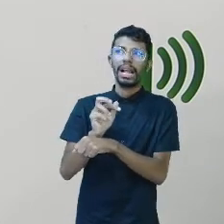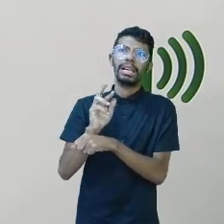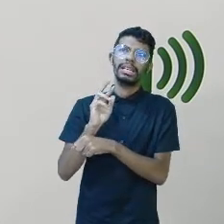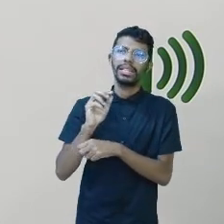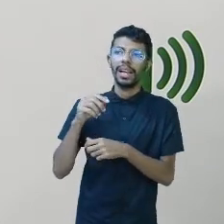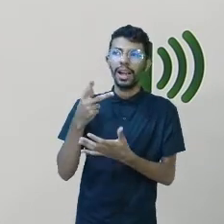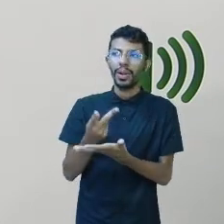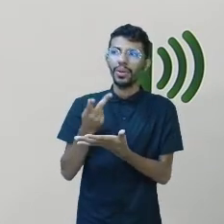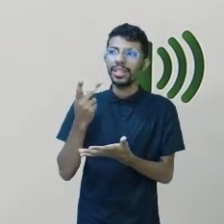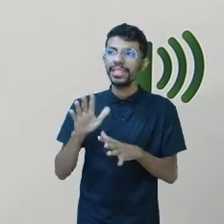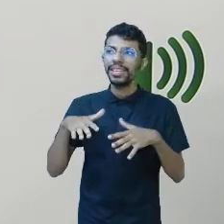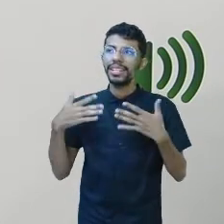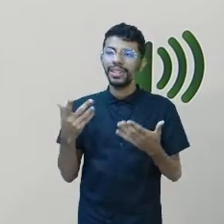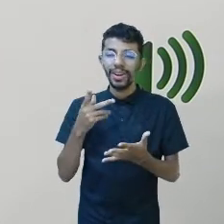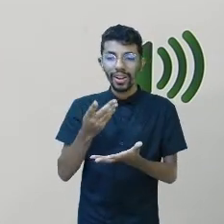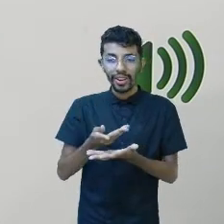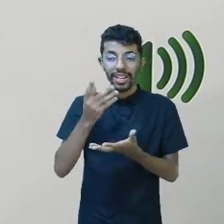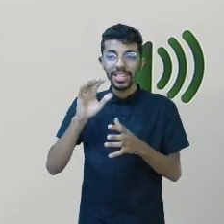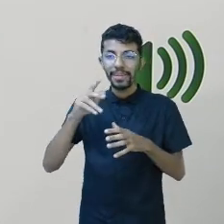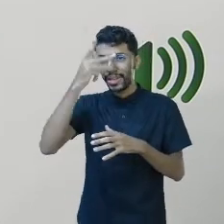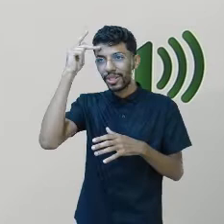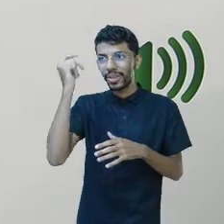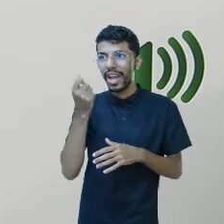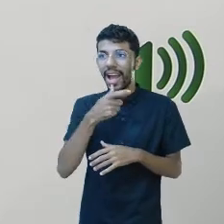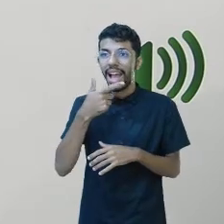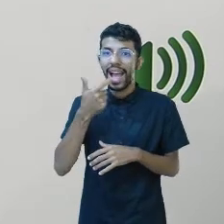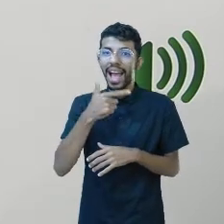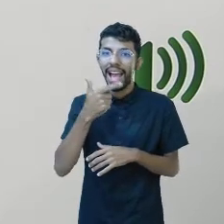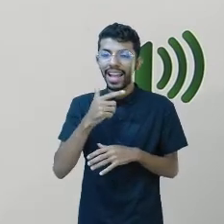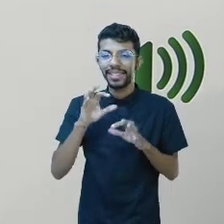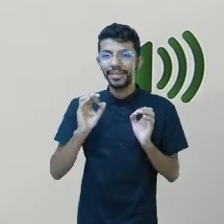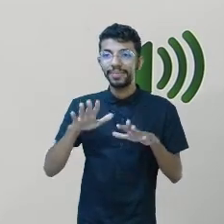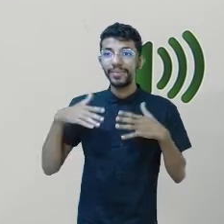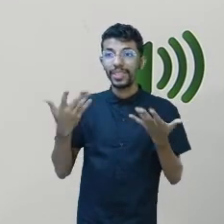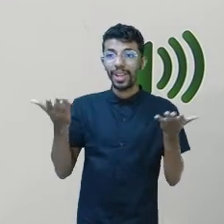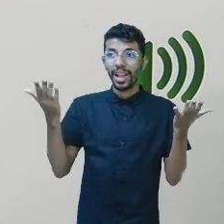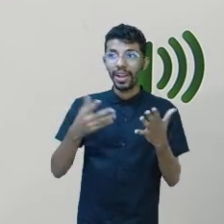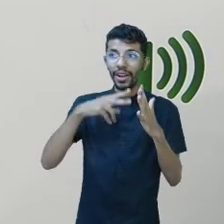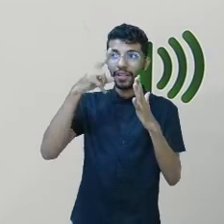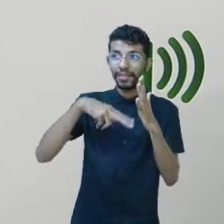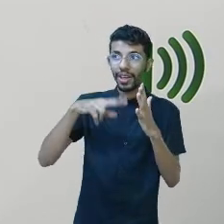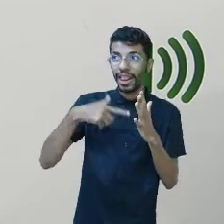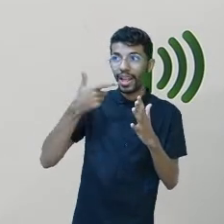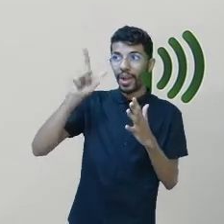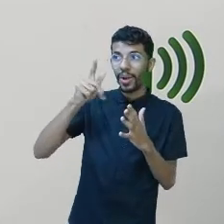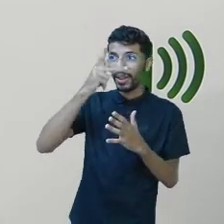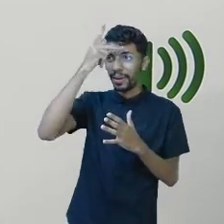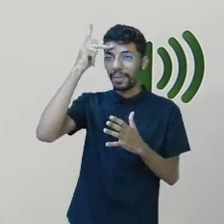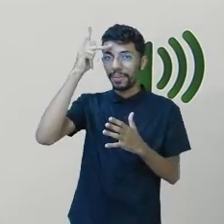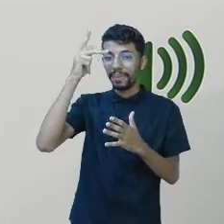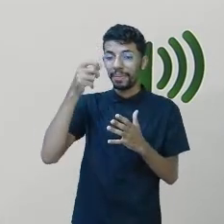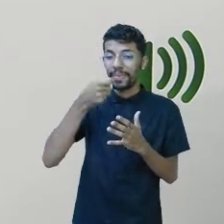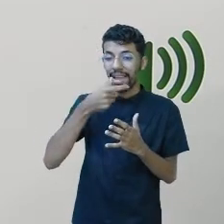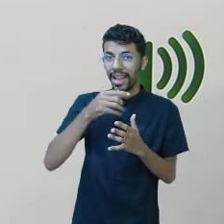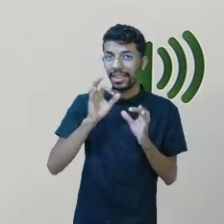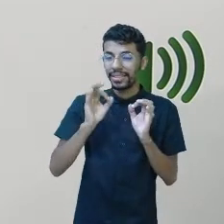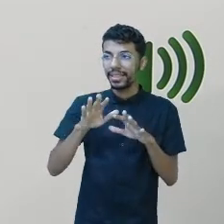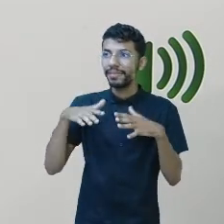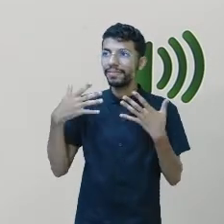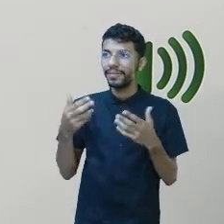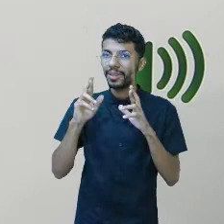começa a rir. Então, agora eu vou ler para você outra piada, tá certo? Eu espero que você goste. Vamos lá.